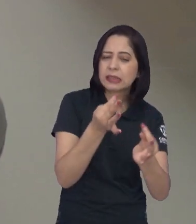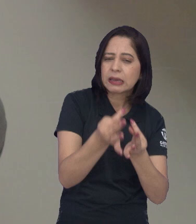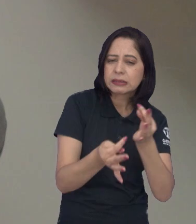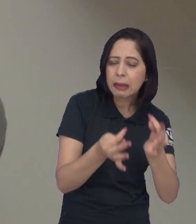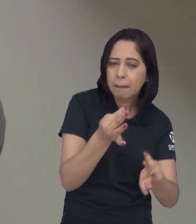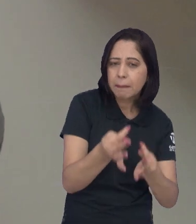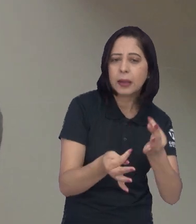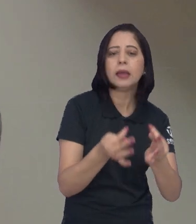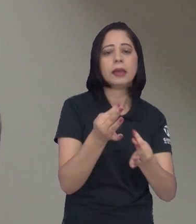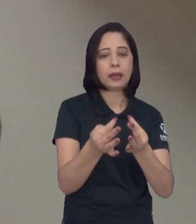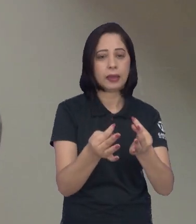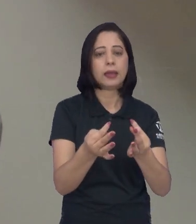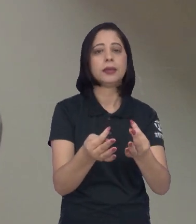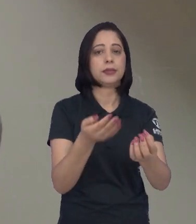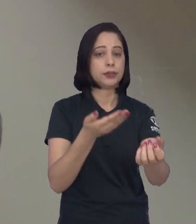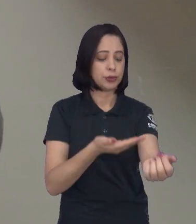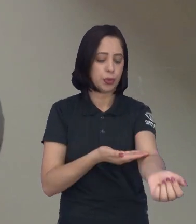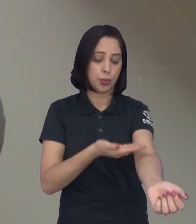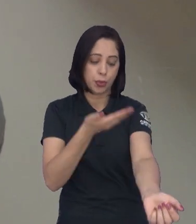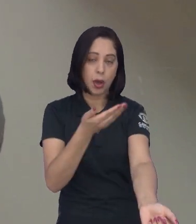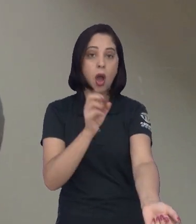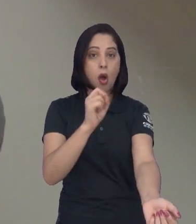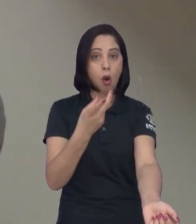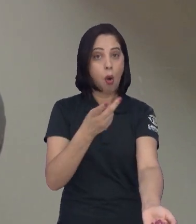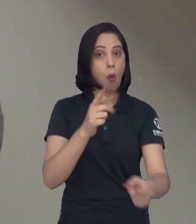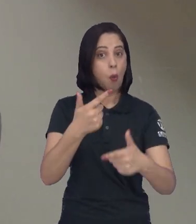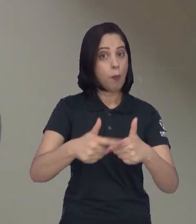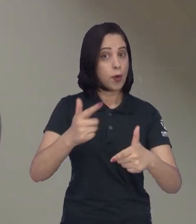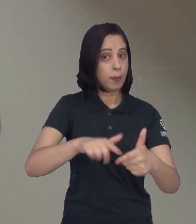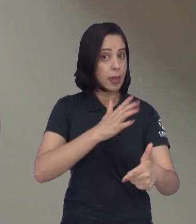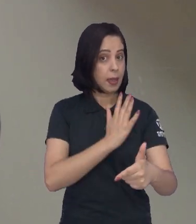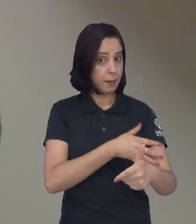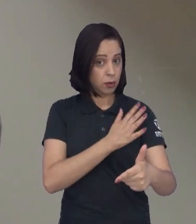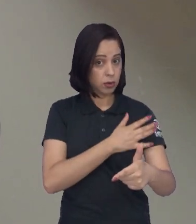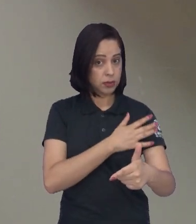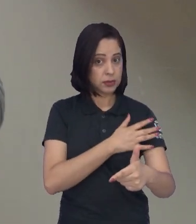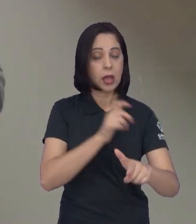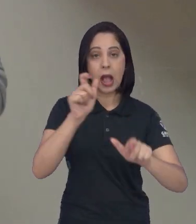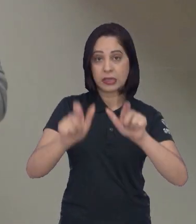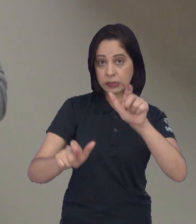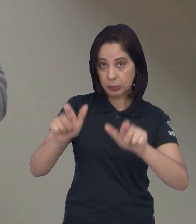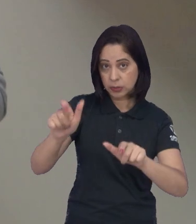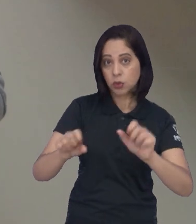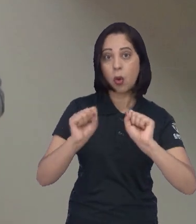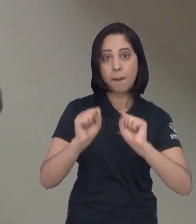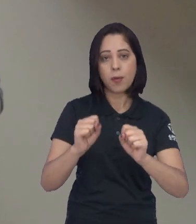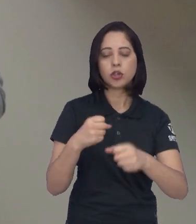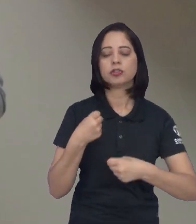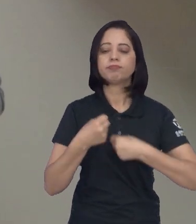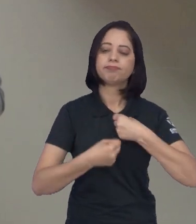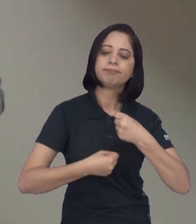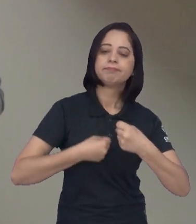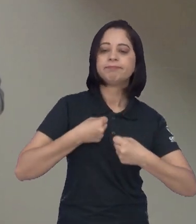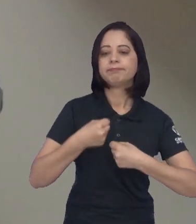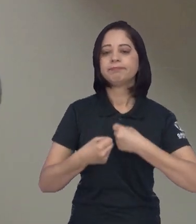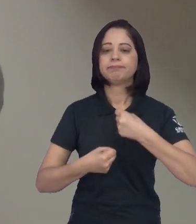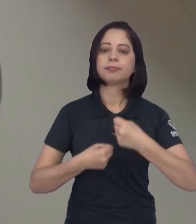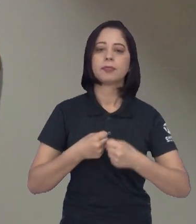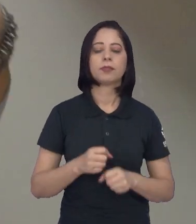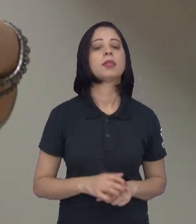complementar de cardiopatas ou pessoas hipertensas então Doutor esse tipo de